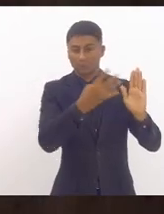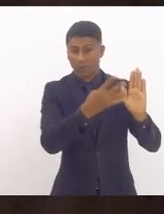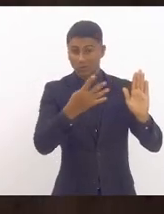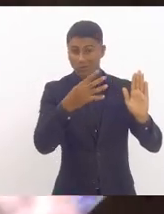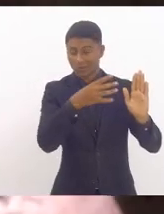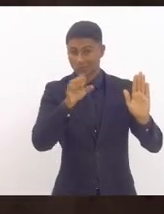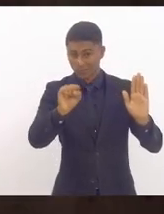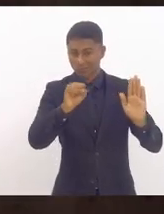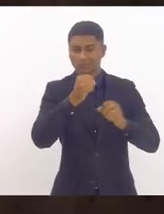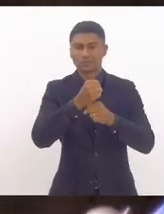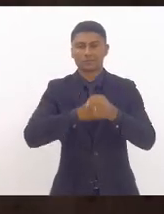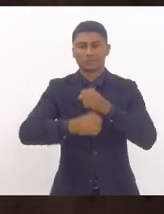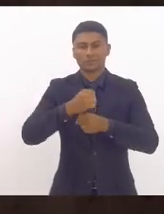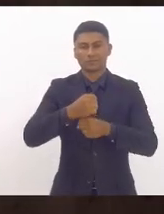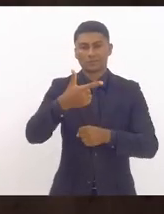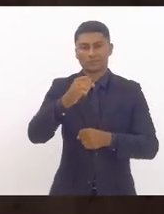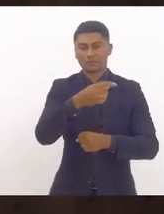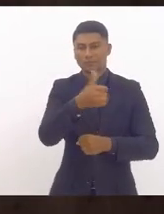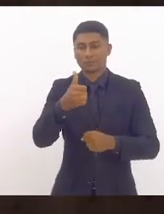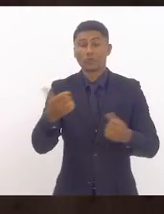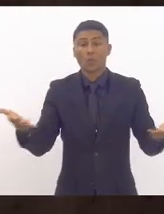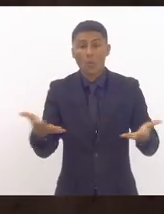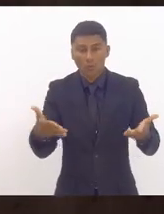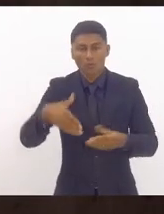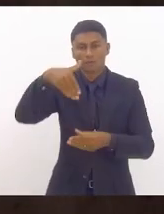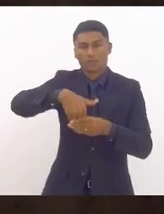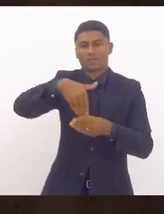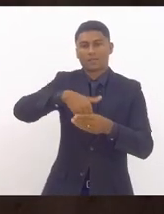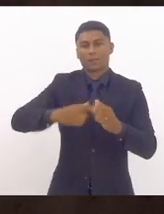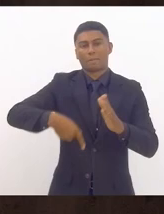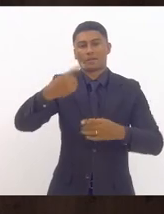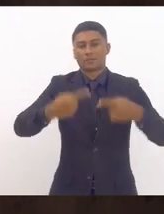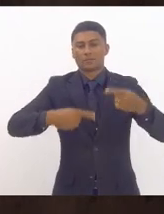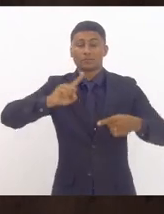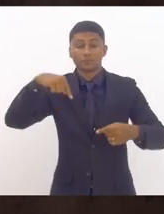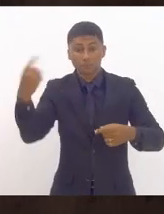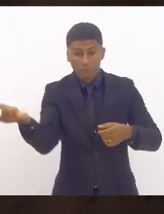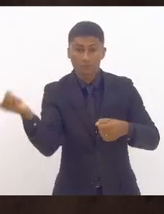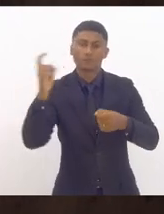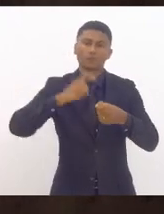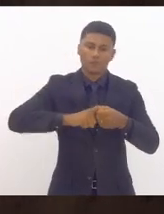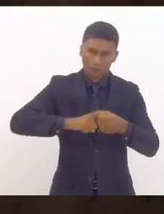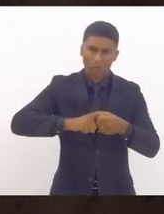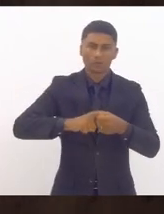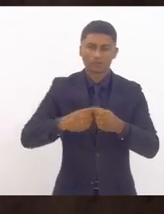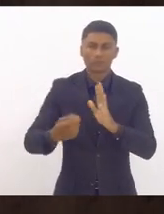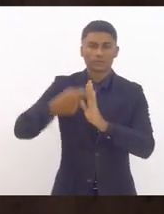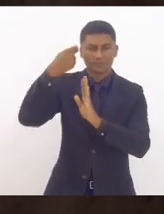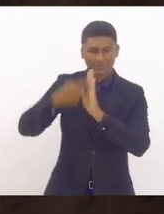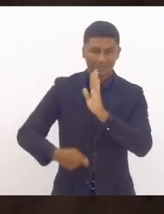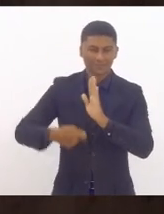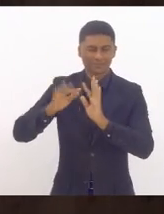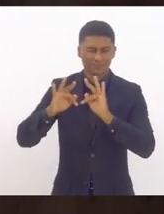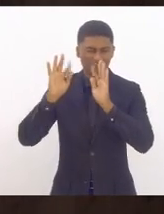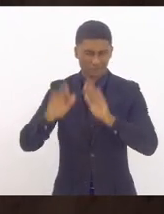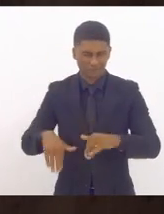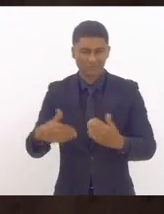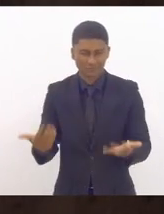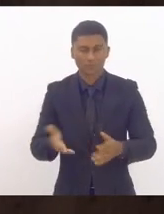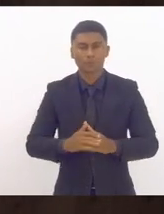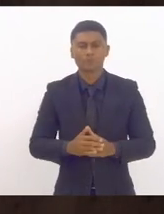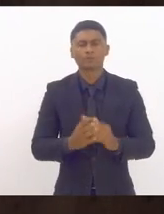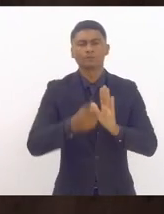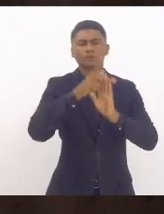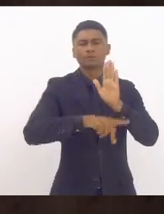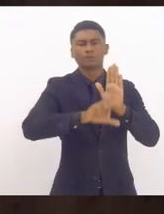que foi votado hoje em primeira discussão, vai voltar agora para a redação do vencido. Esse projeto